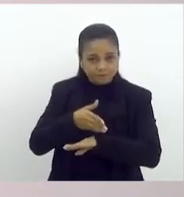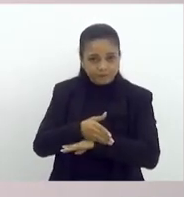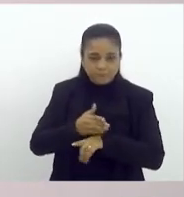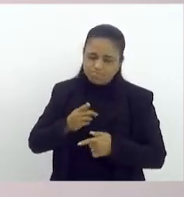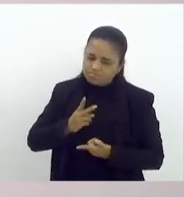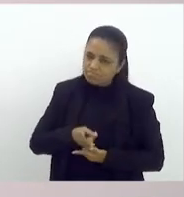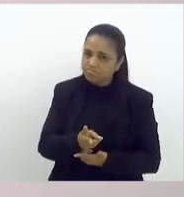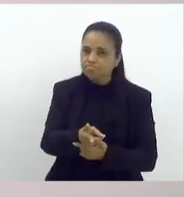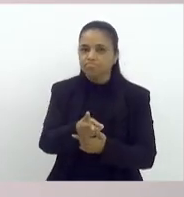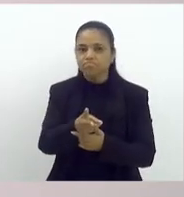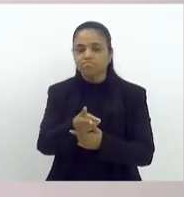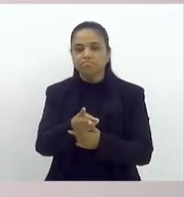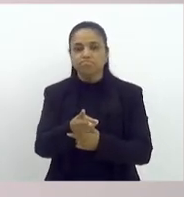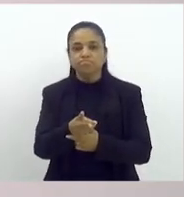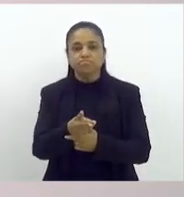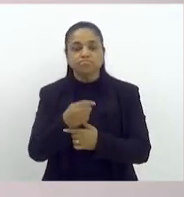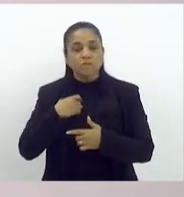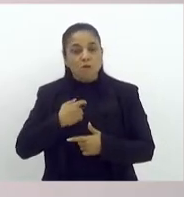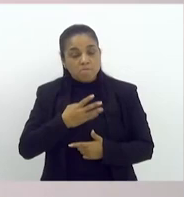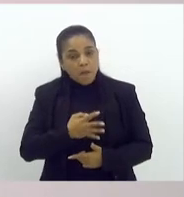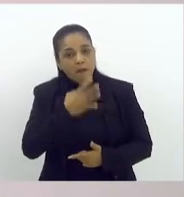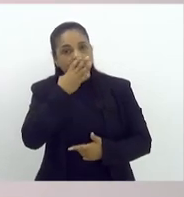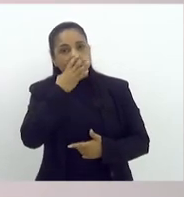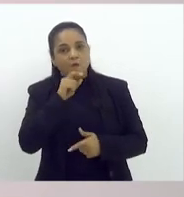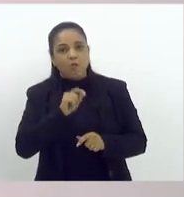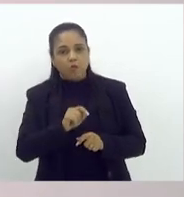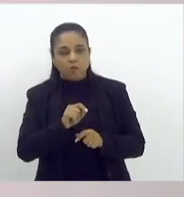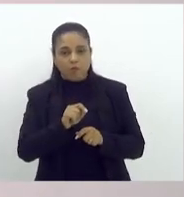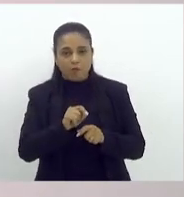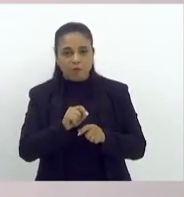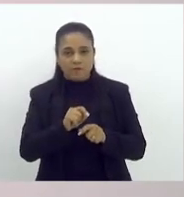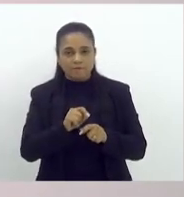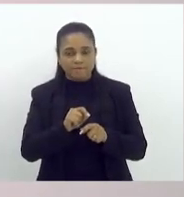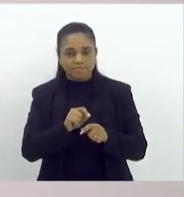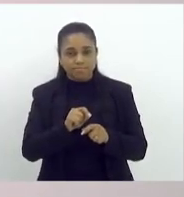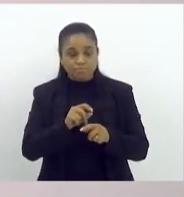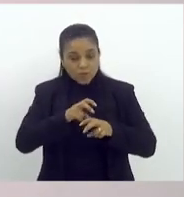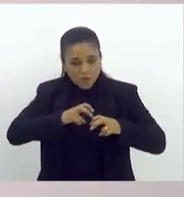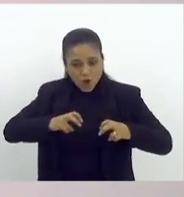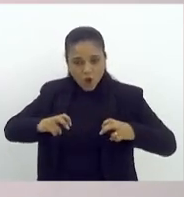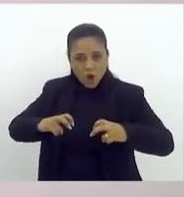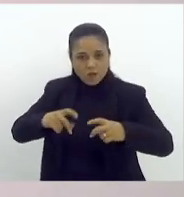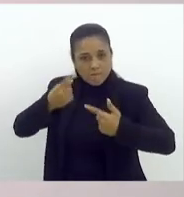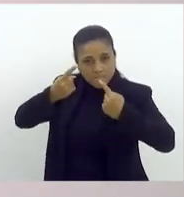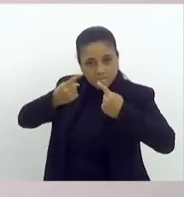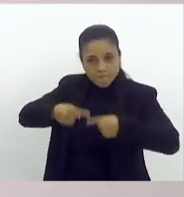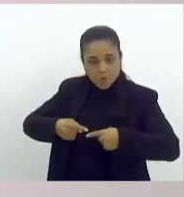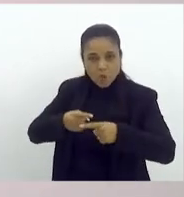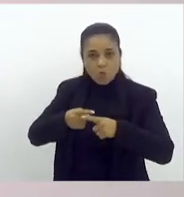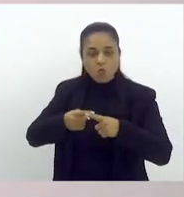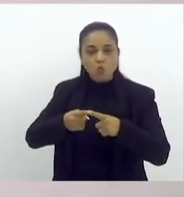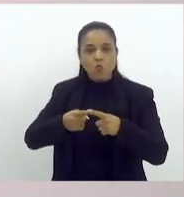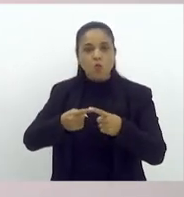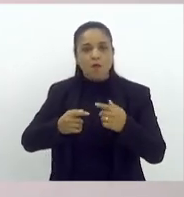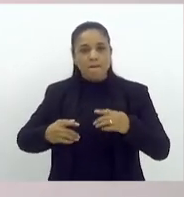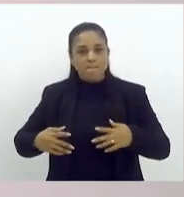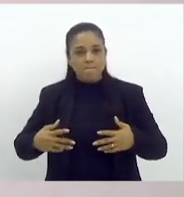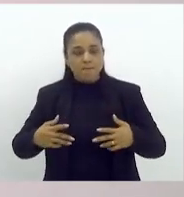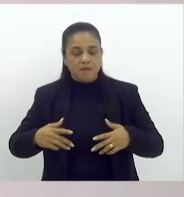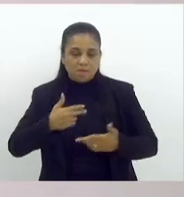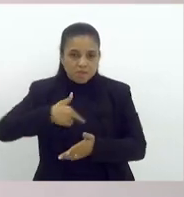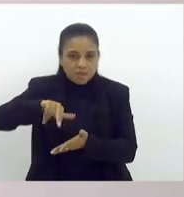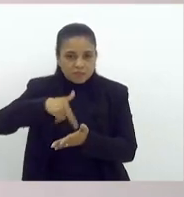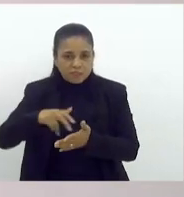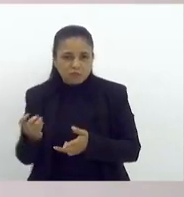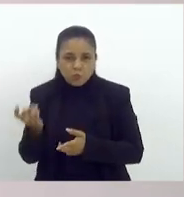constante me impressionava o poder que as rodas toalhas tem de criar verdadeiros equipamentos